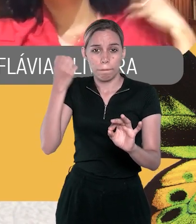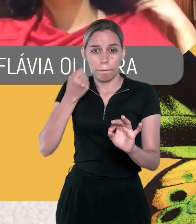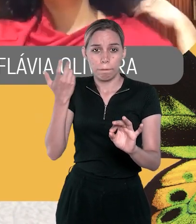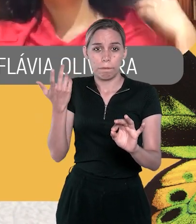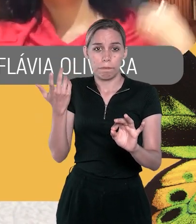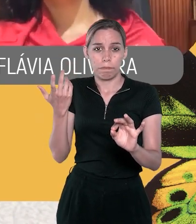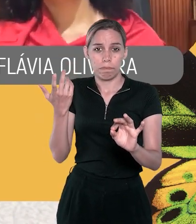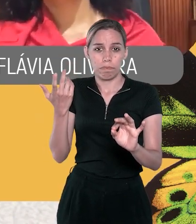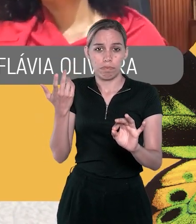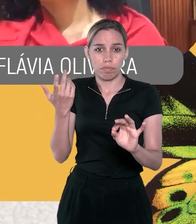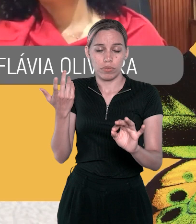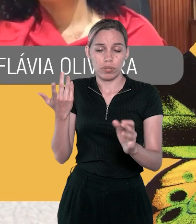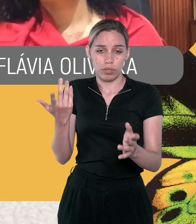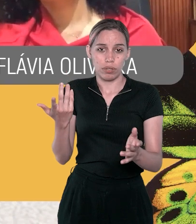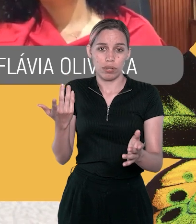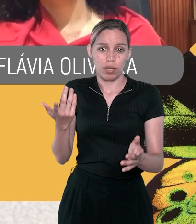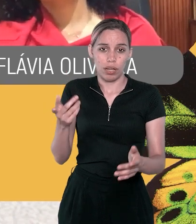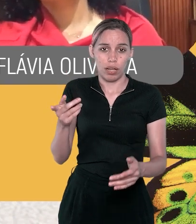Não é um esforço